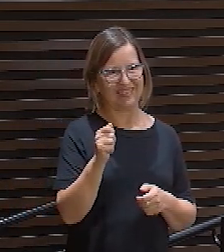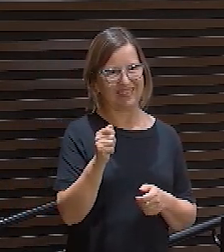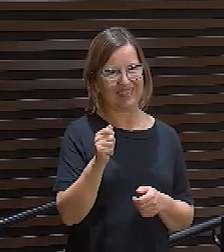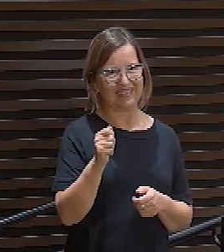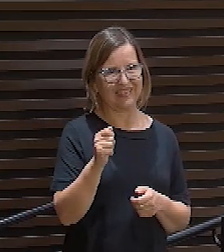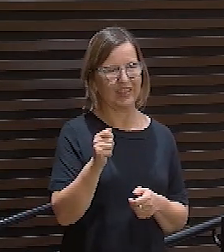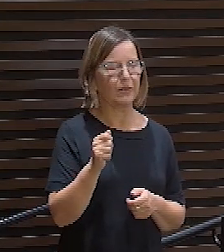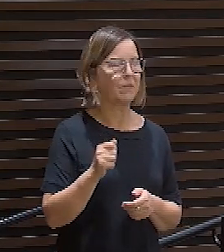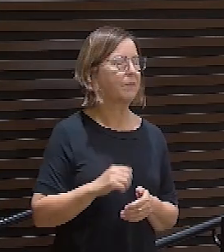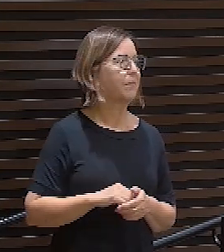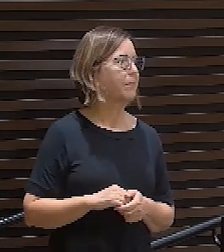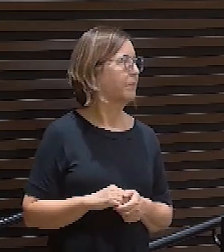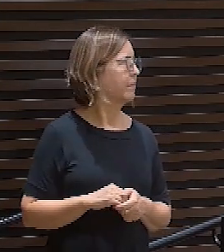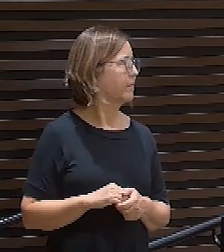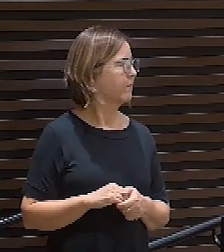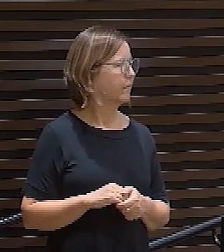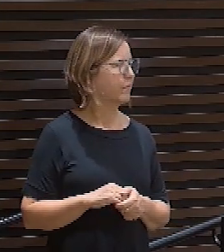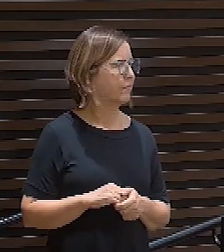Tem uma